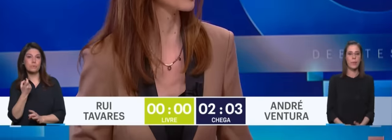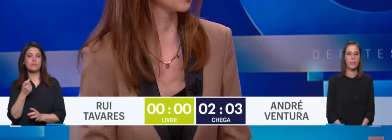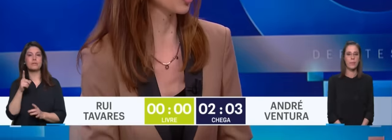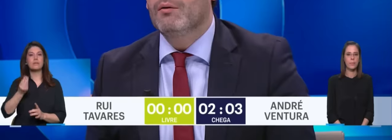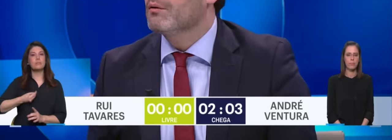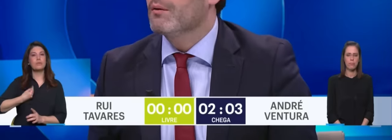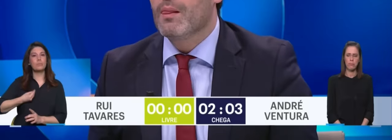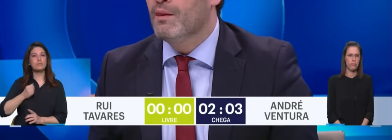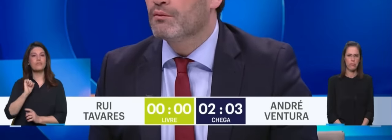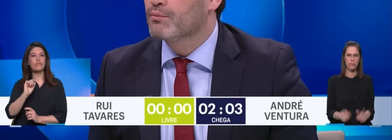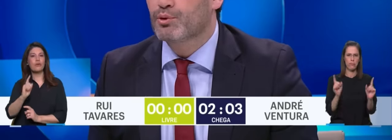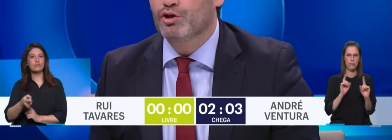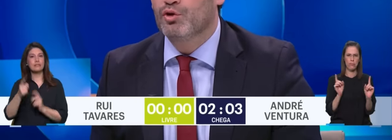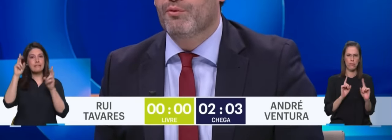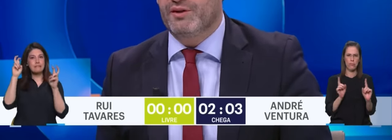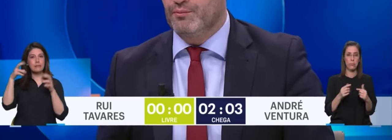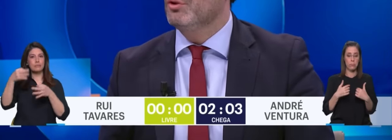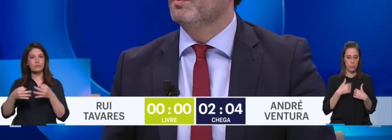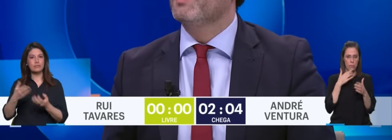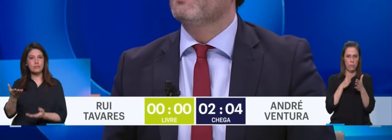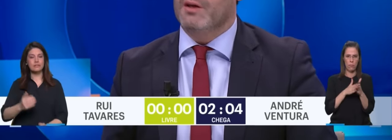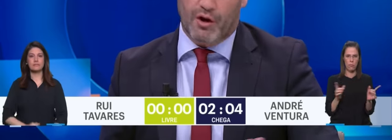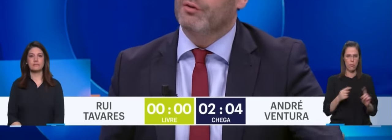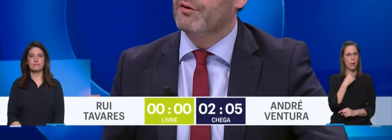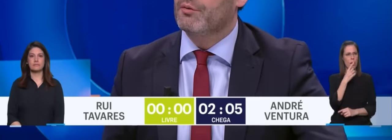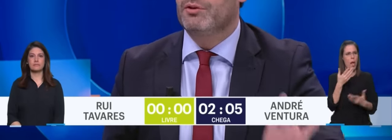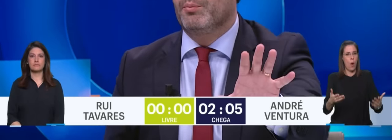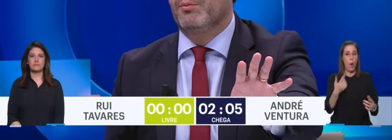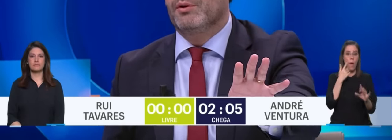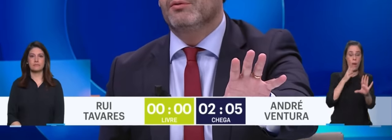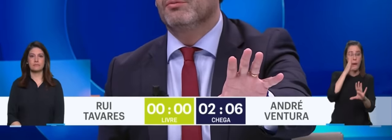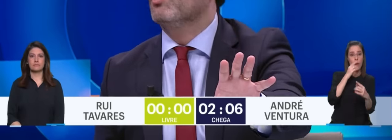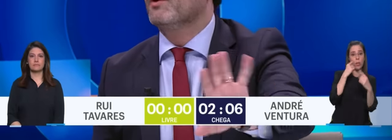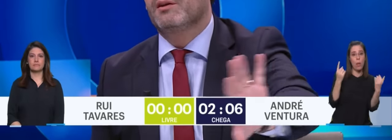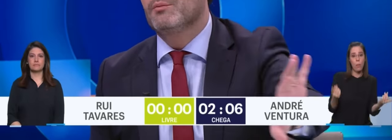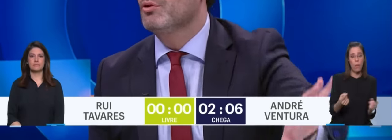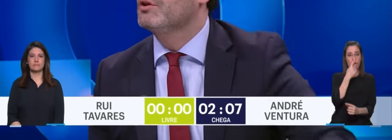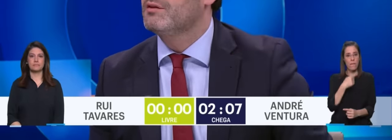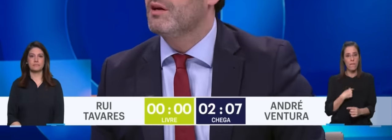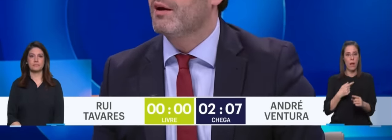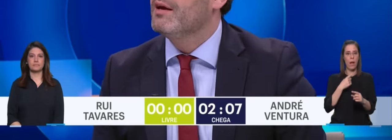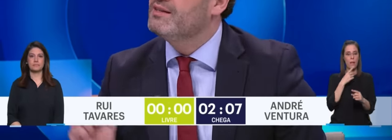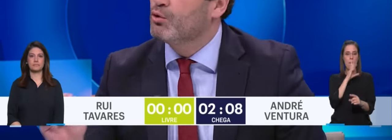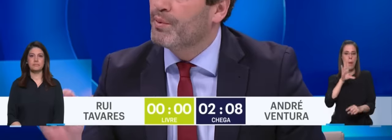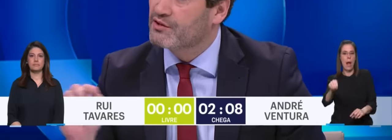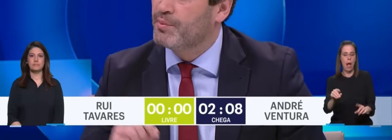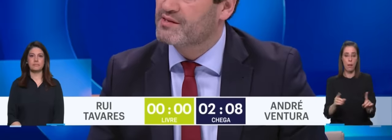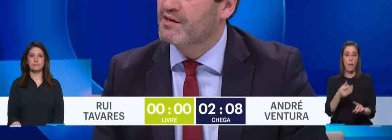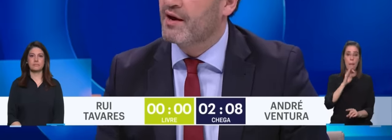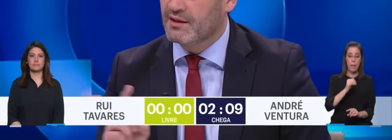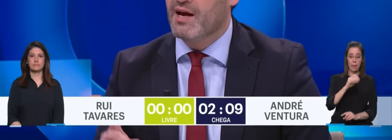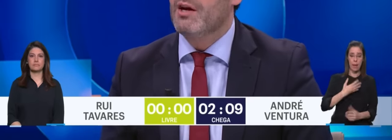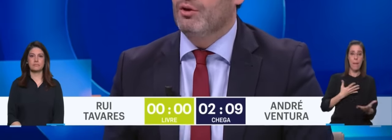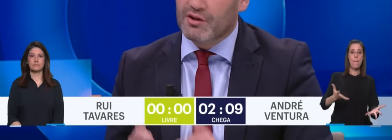as preocupações do chega nesta matéria em concreto não porque nós não aproveitamos isto para dizer agora estão a ver o Ministério Público cometeu um erro temos que os silenciar Isso é o que o PS e o